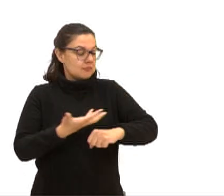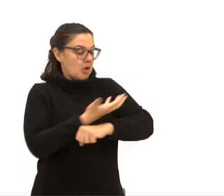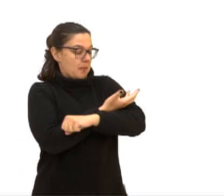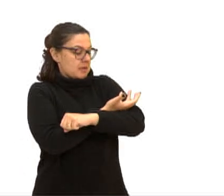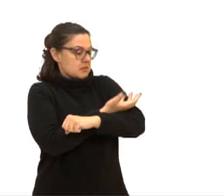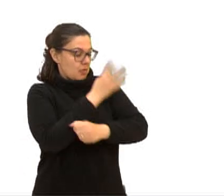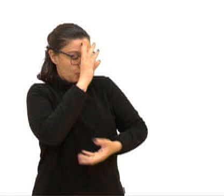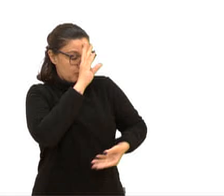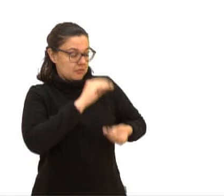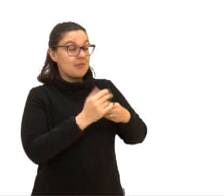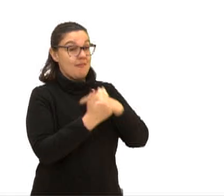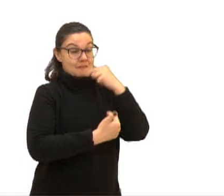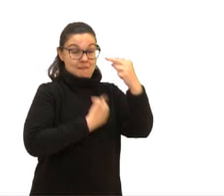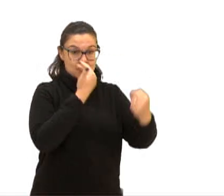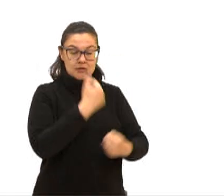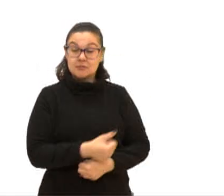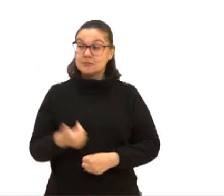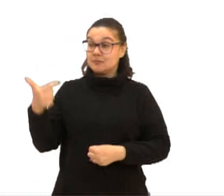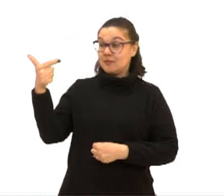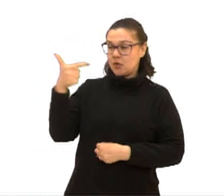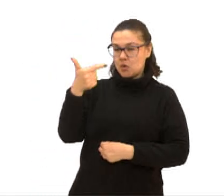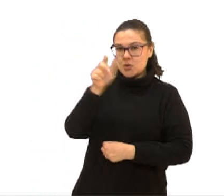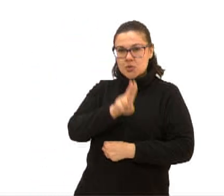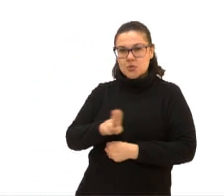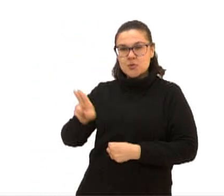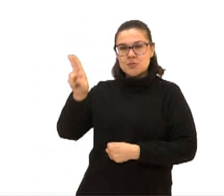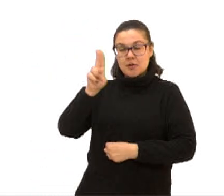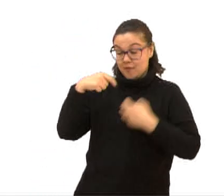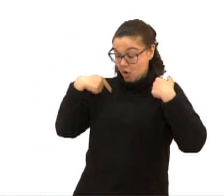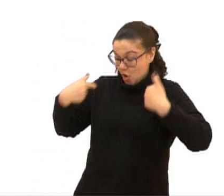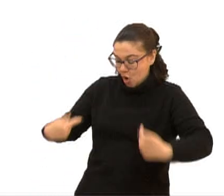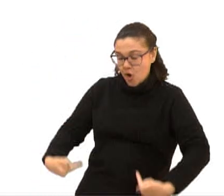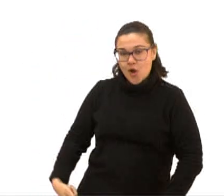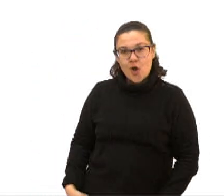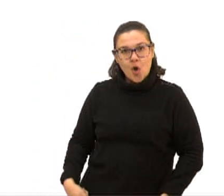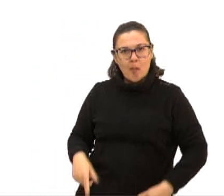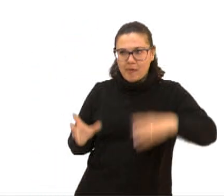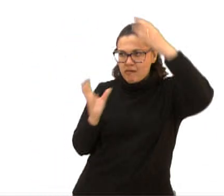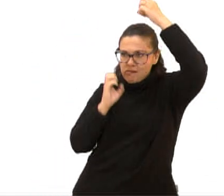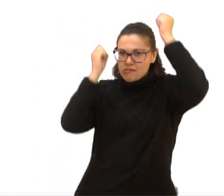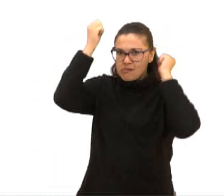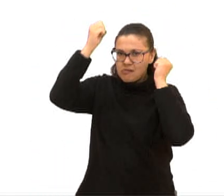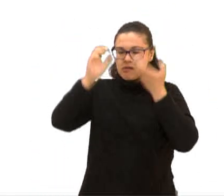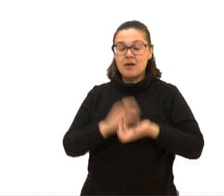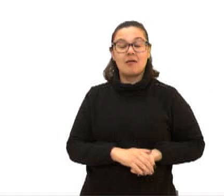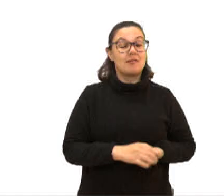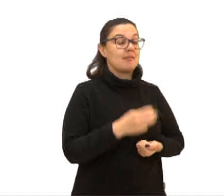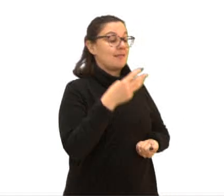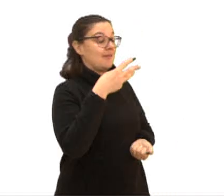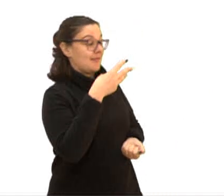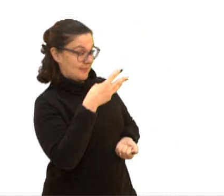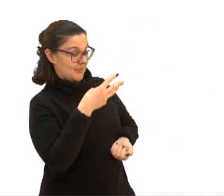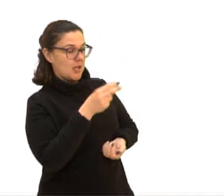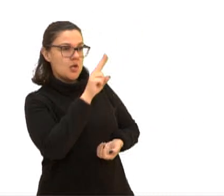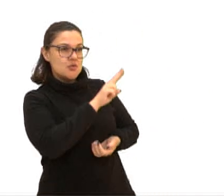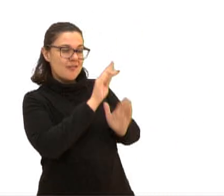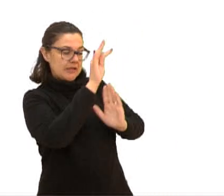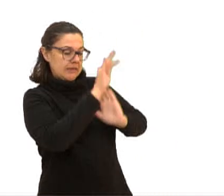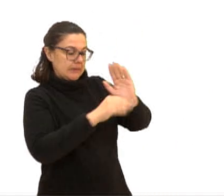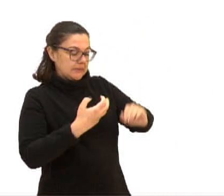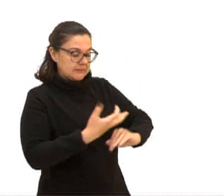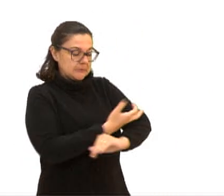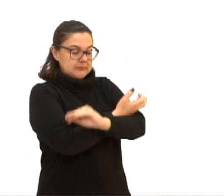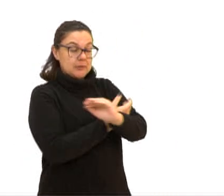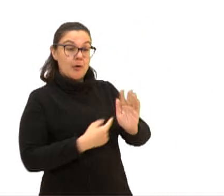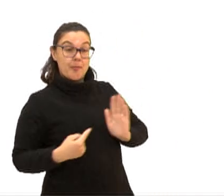da interpretação vocal. 2, usavam figurinos e adereços. 3, textos dramáticos